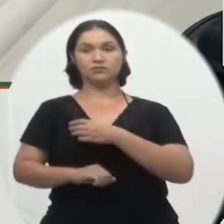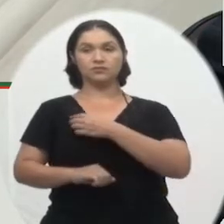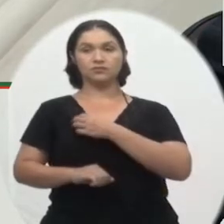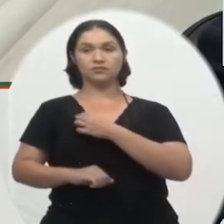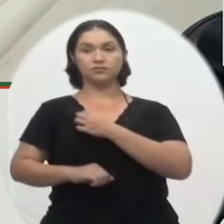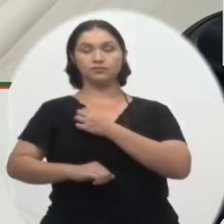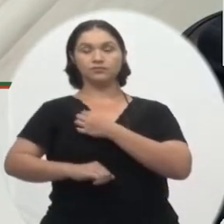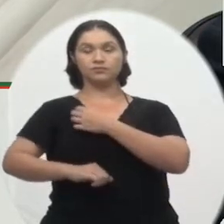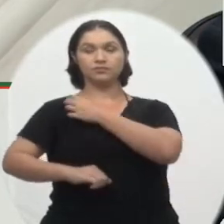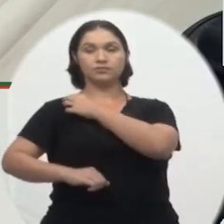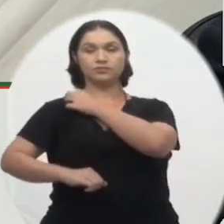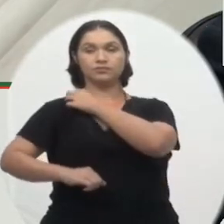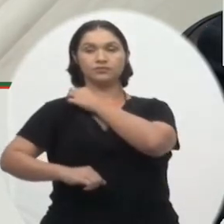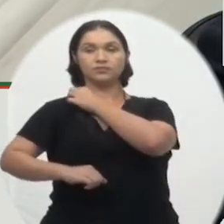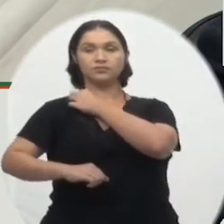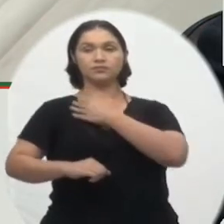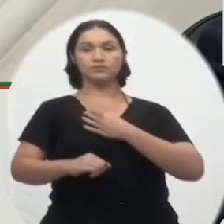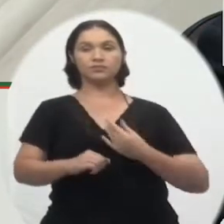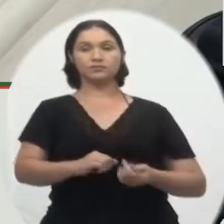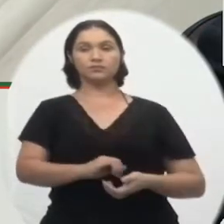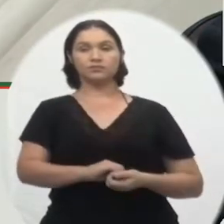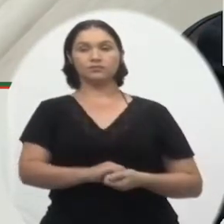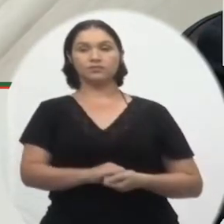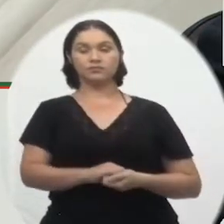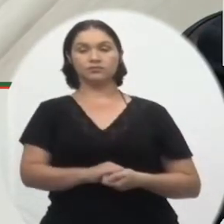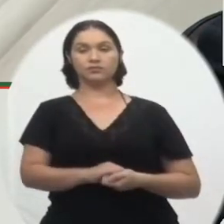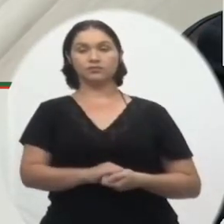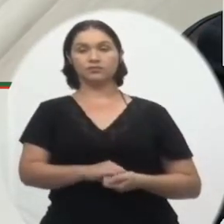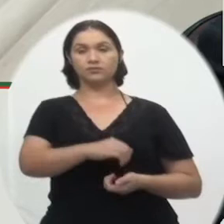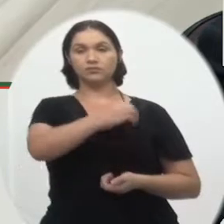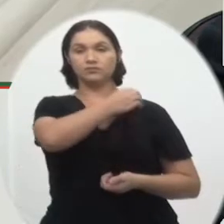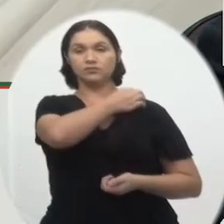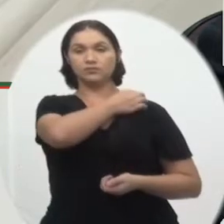brasileiros, apenas 324 geram lucro.